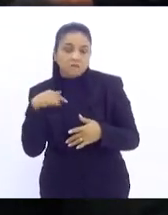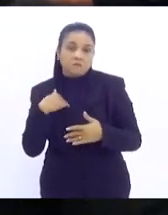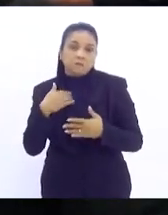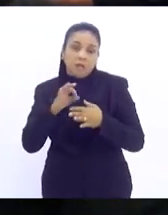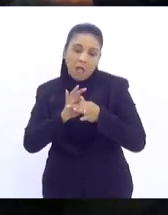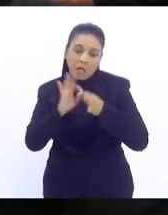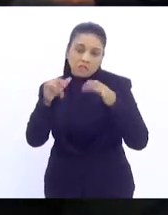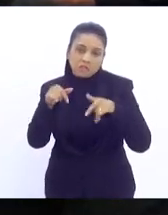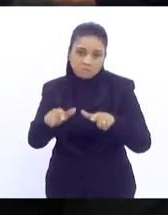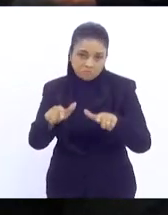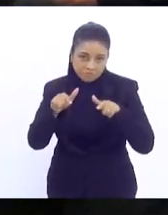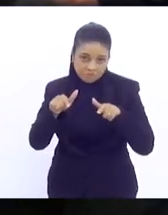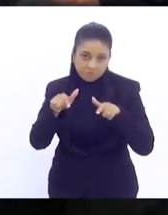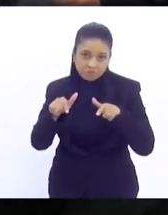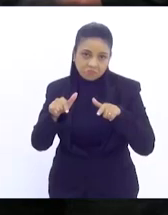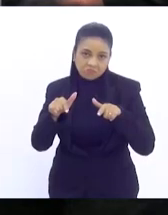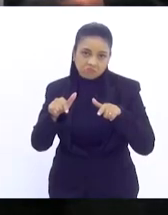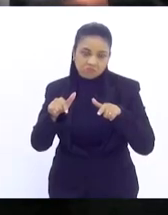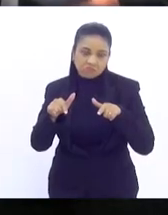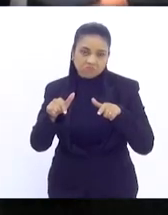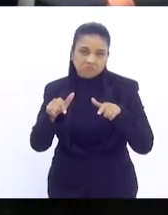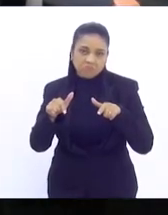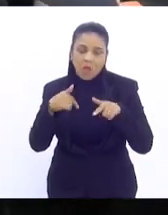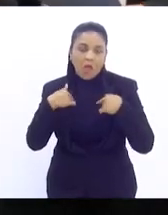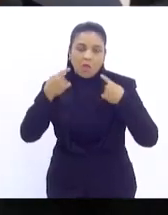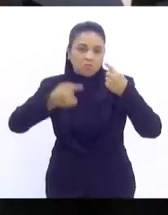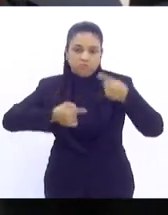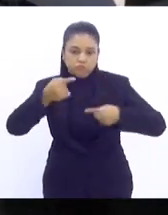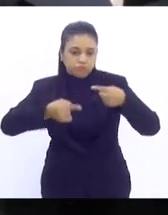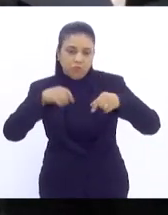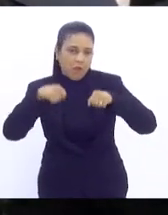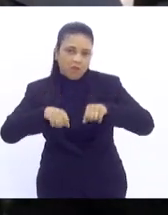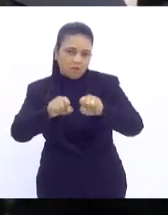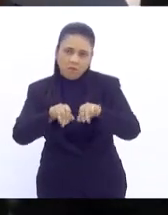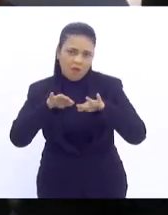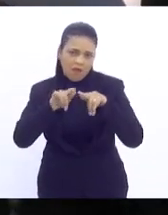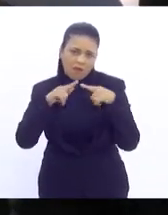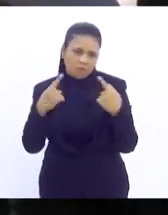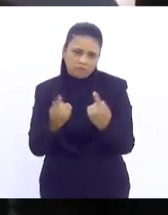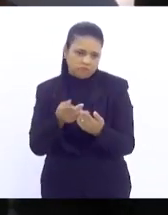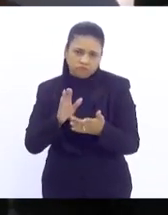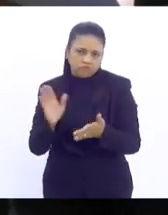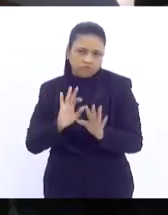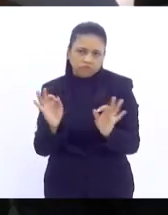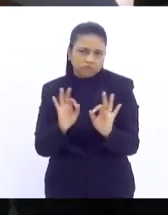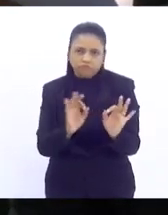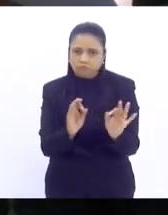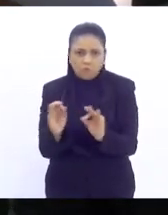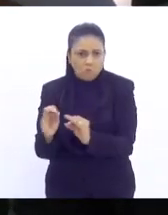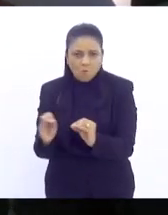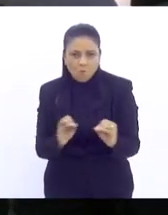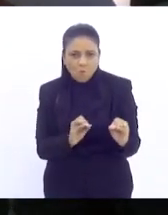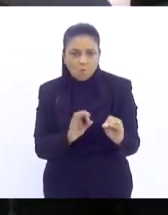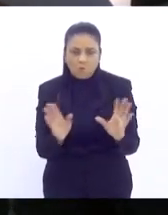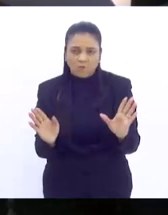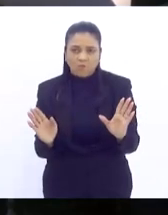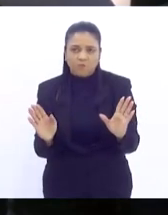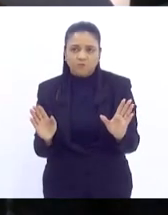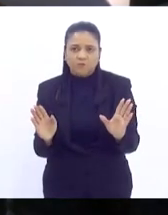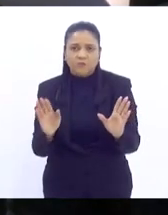nem passou essa discussão por essa casa é um momento a gente já tá numa fase absolutamente